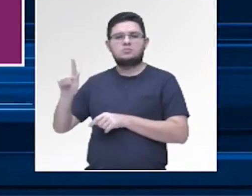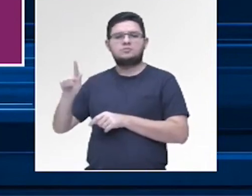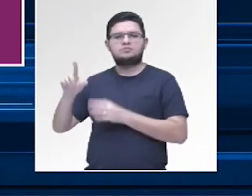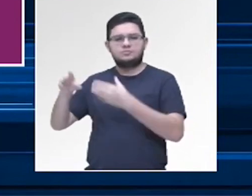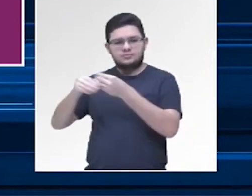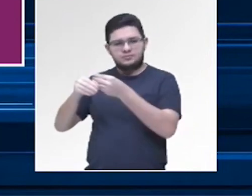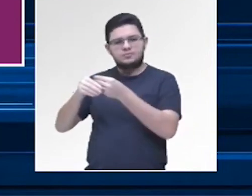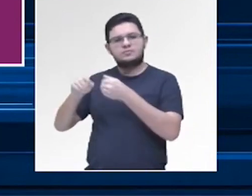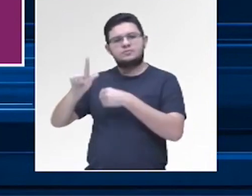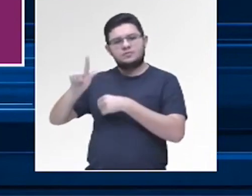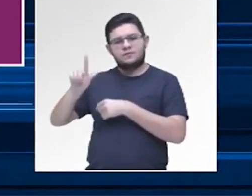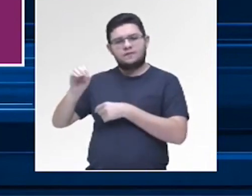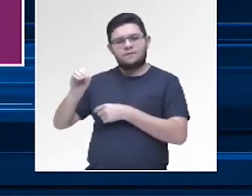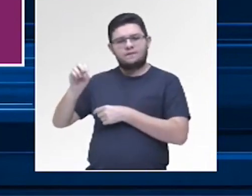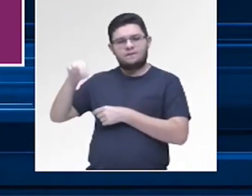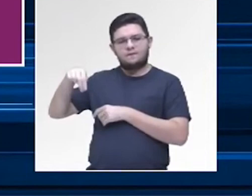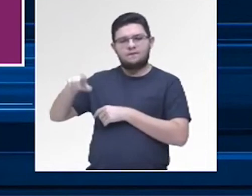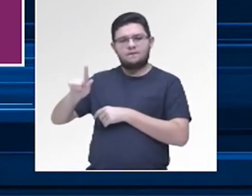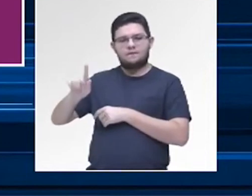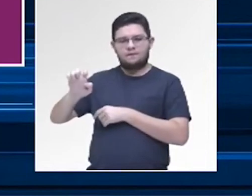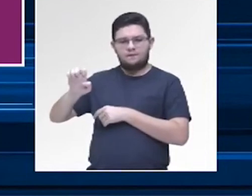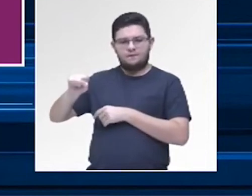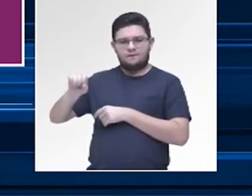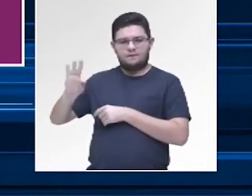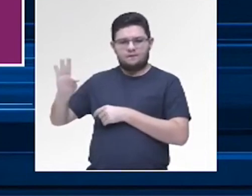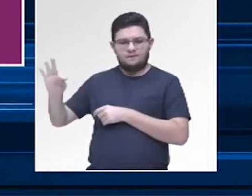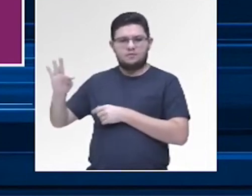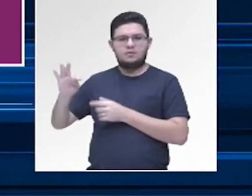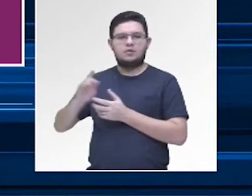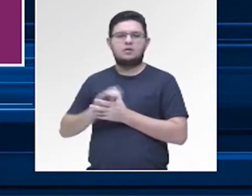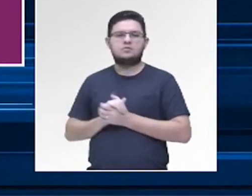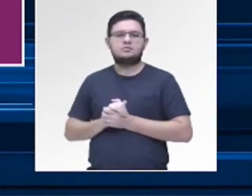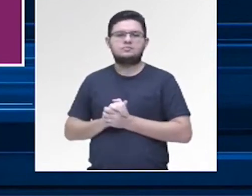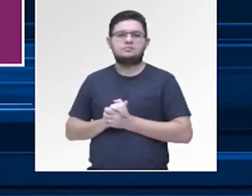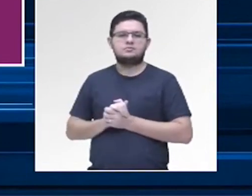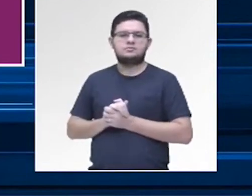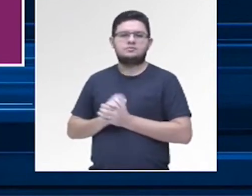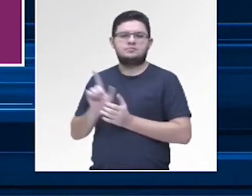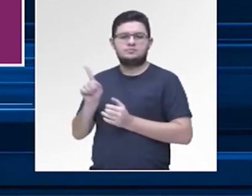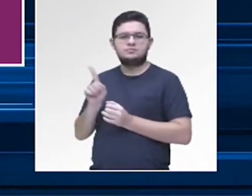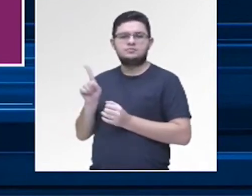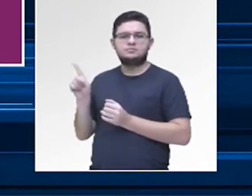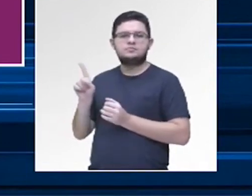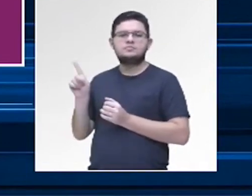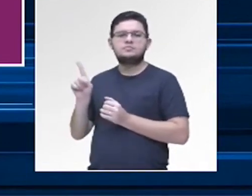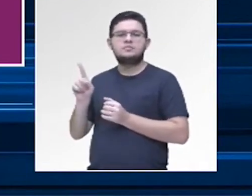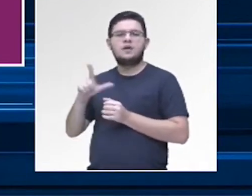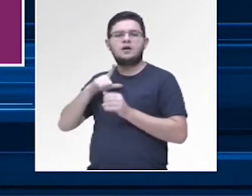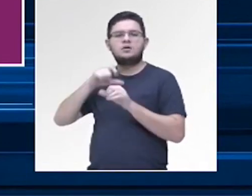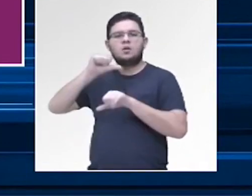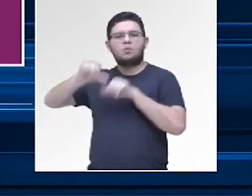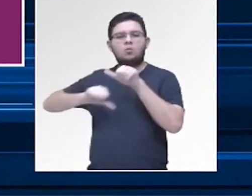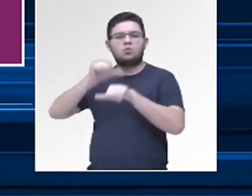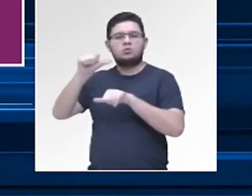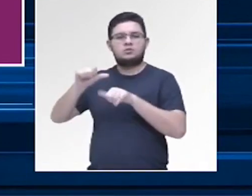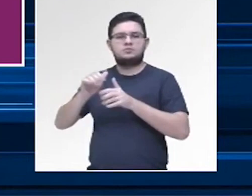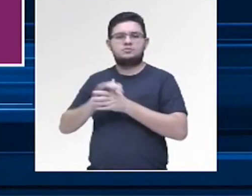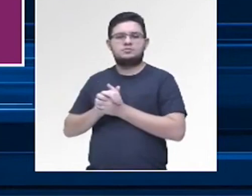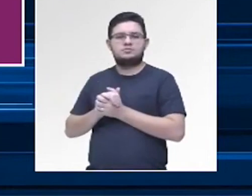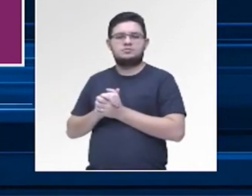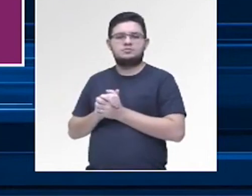é finalizado por uma consoante, no caso de G, e aí vai sofrer essa mudança, o acréscimo